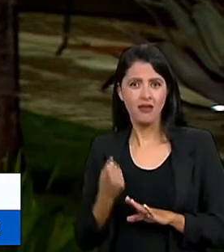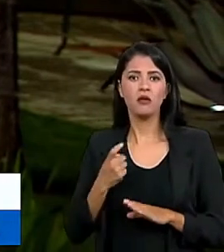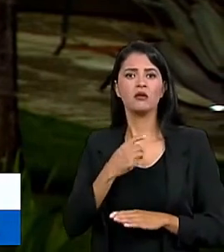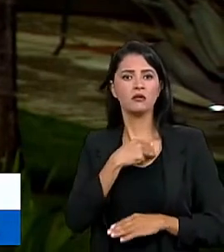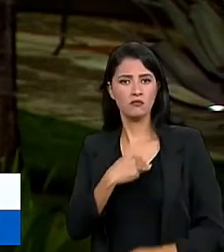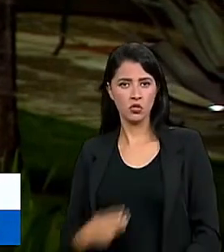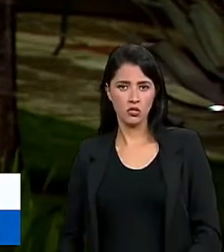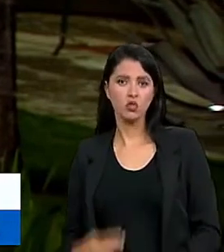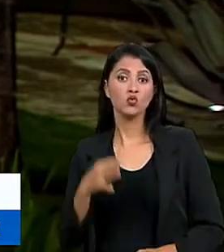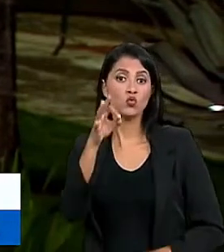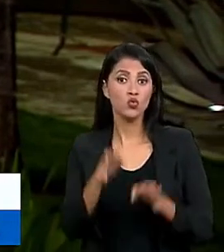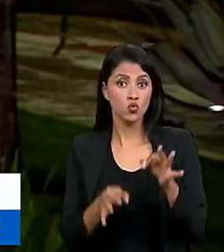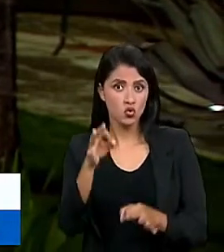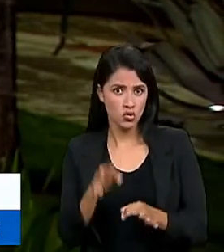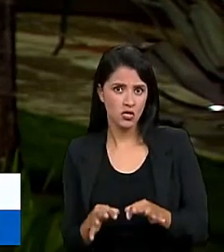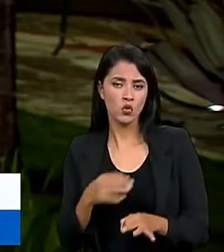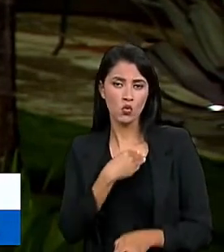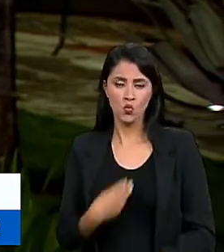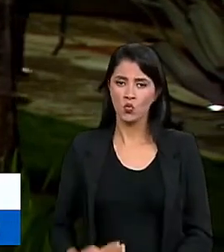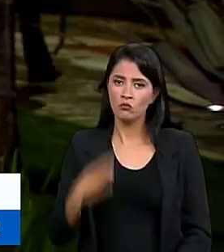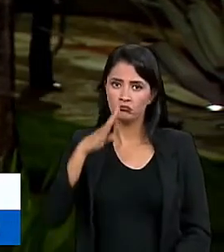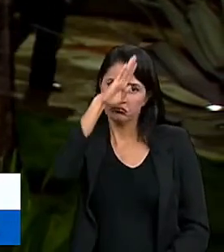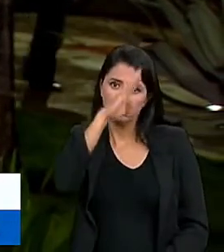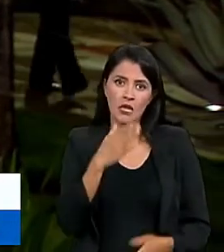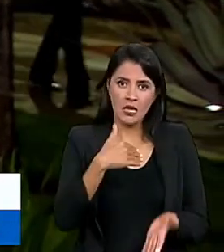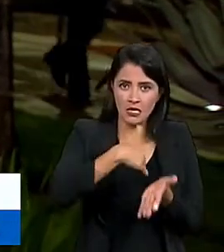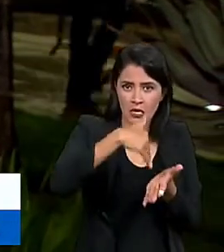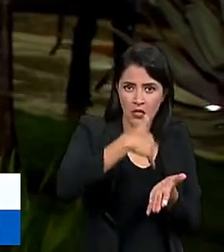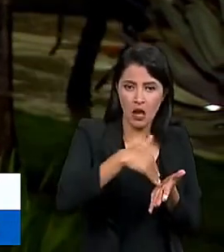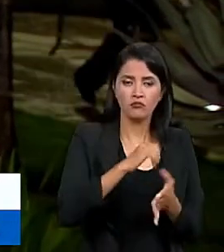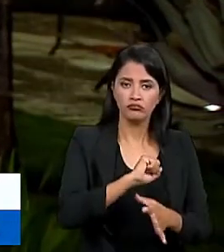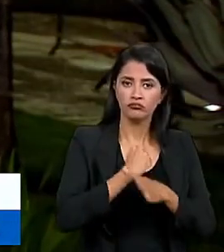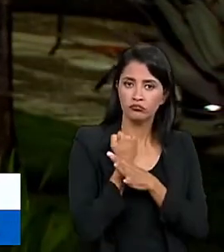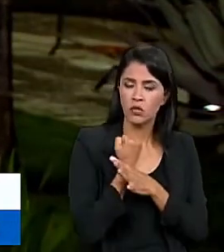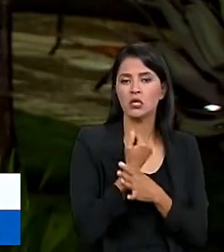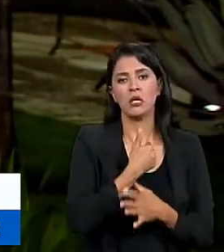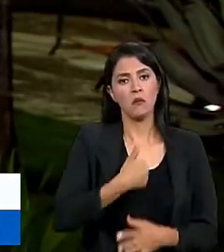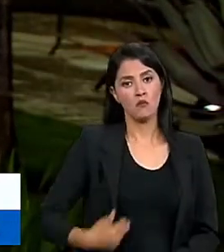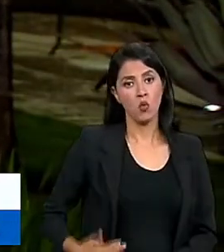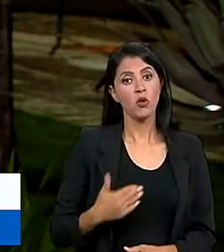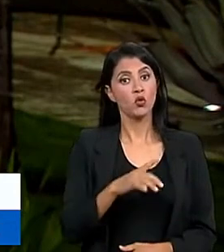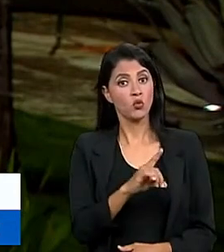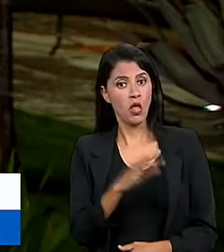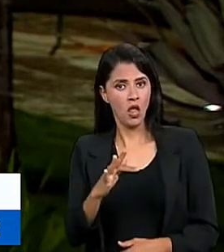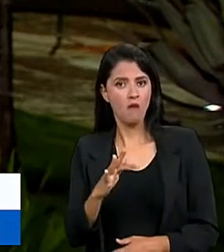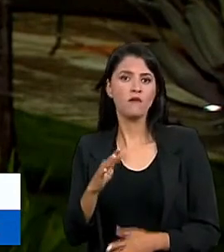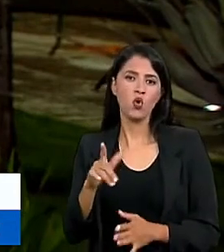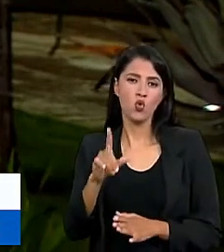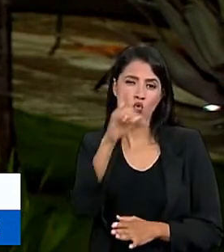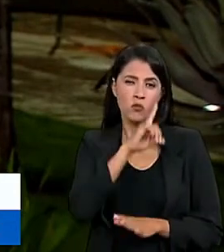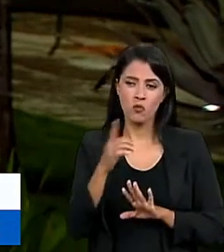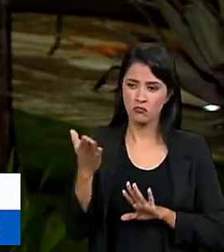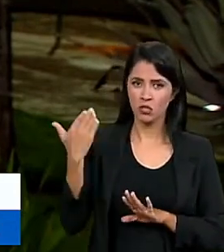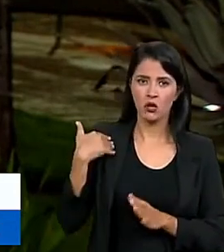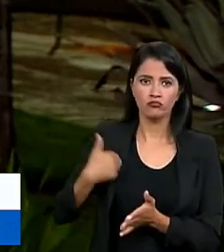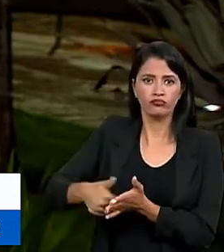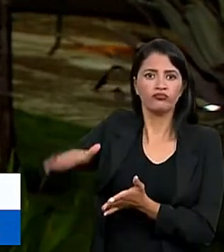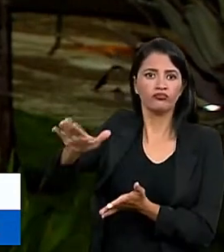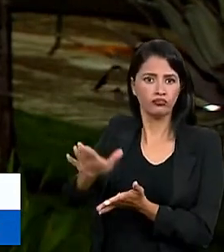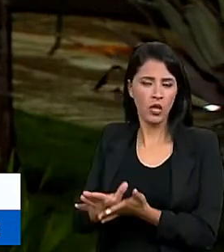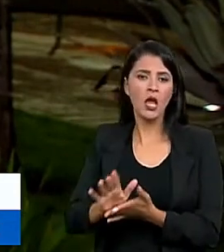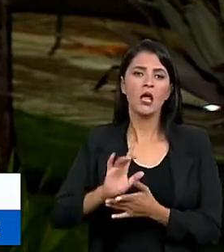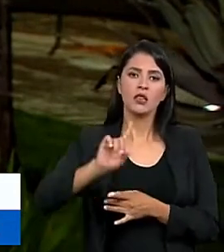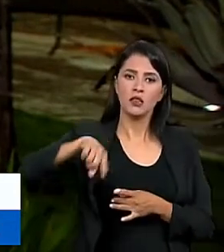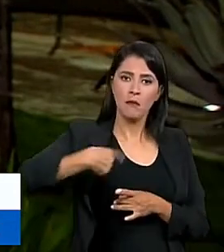governo Bolsonaro e, mais recentemente, secretário de Segurança Pública do Distrito Federal, cargo do qual ele foi exonerado no último domingo, depois dos